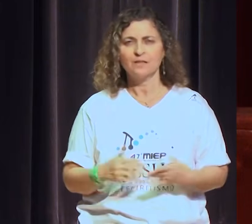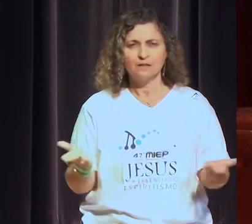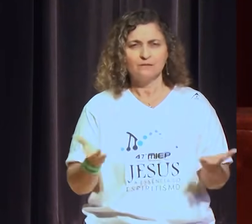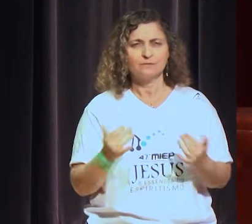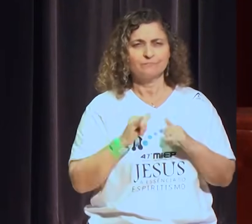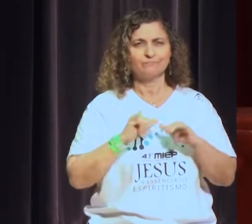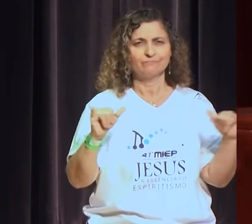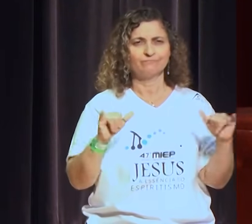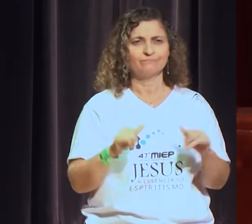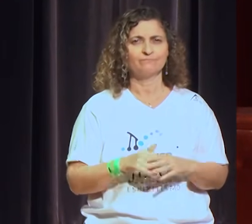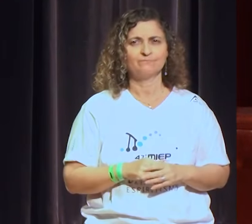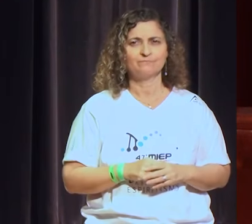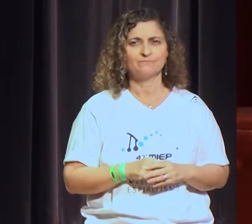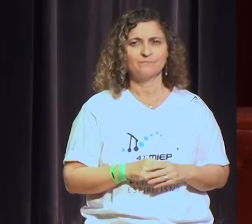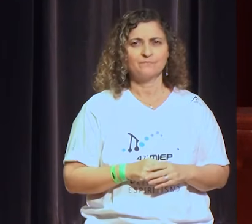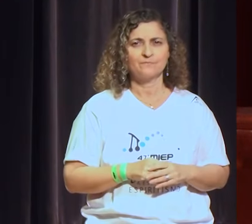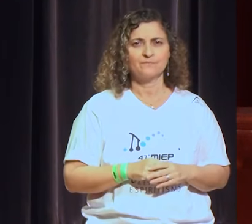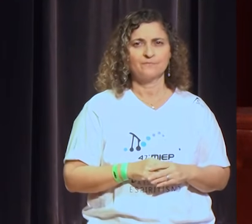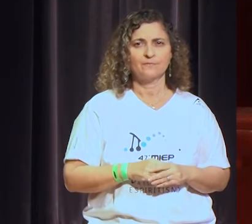Percebe?